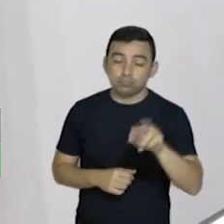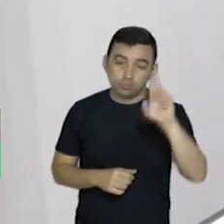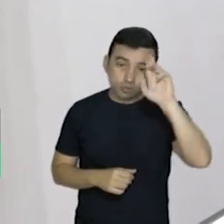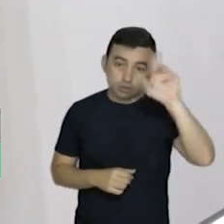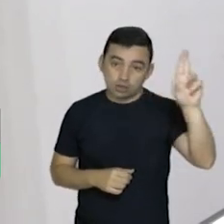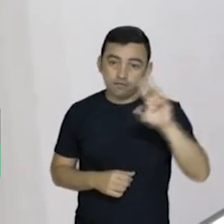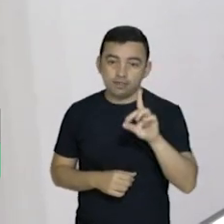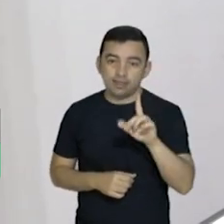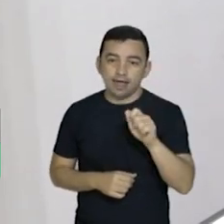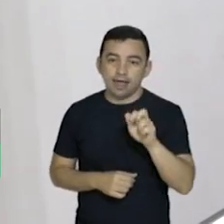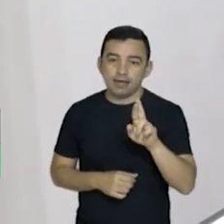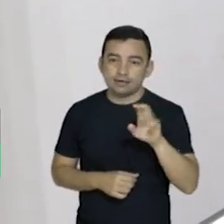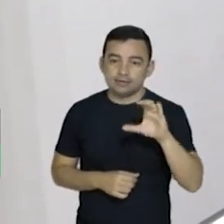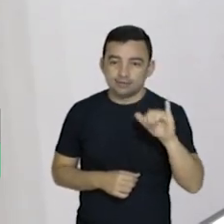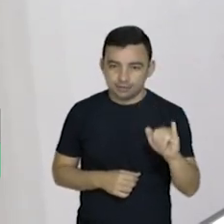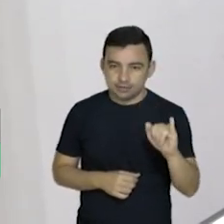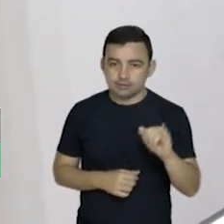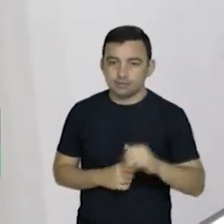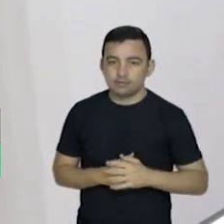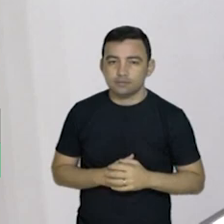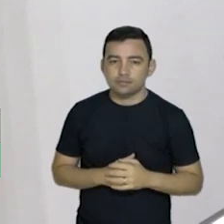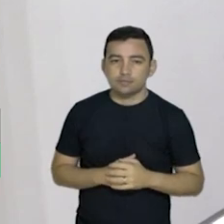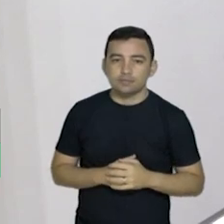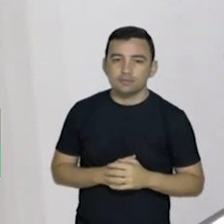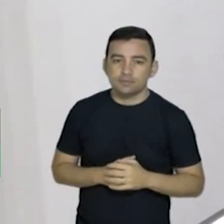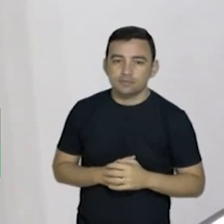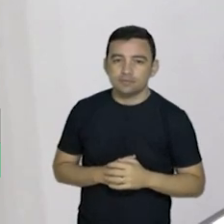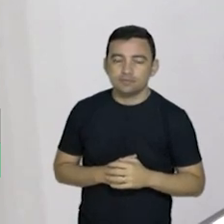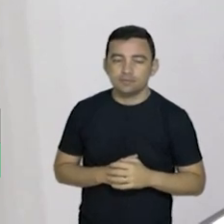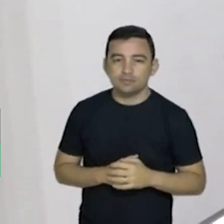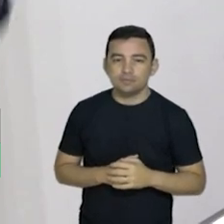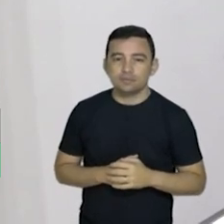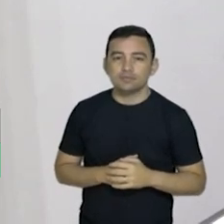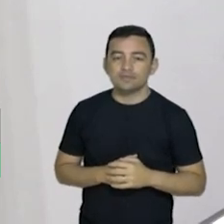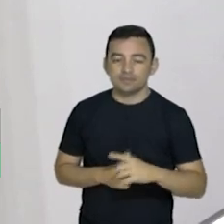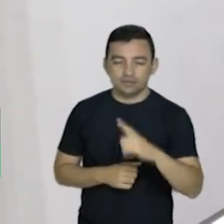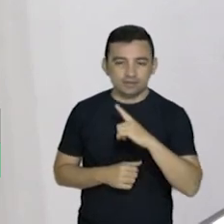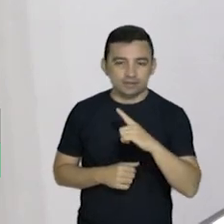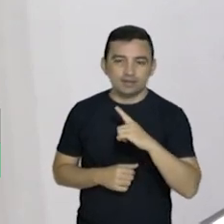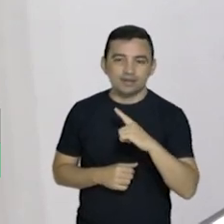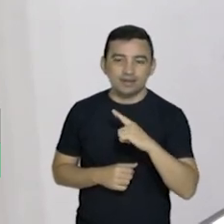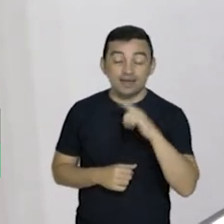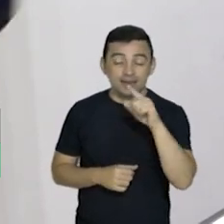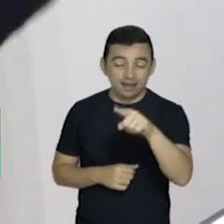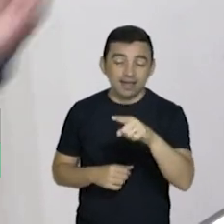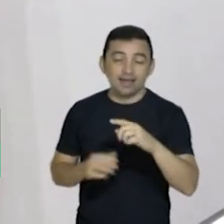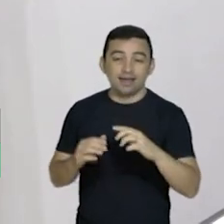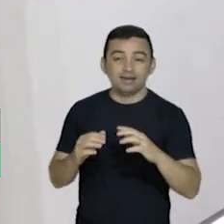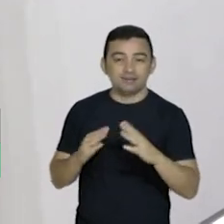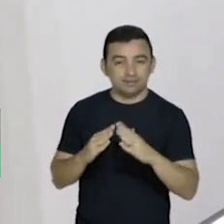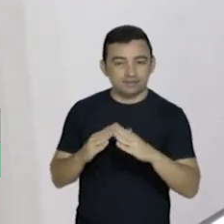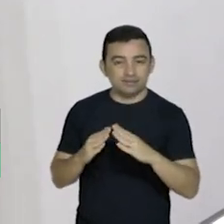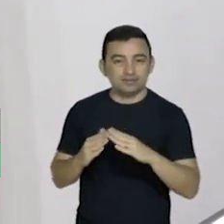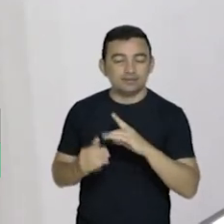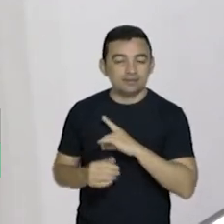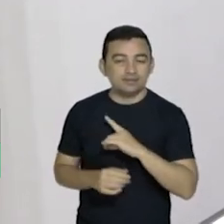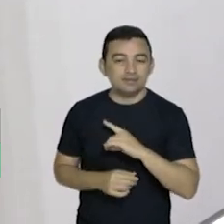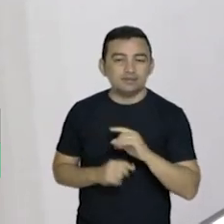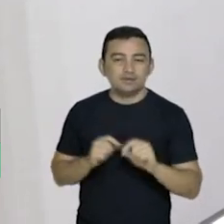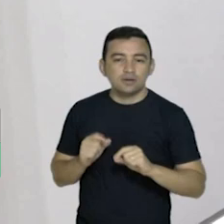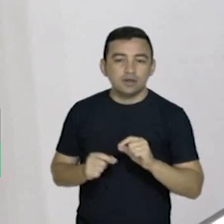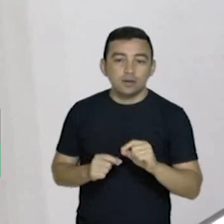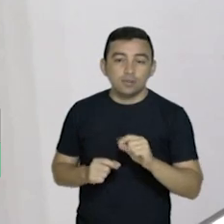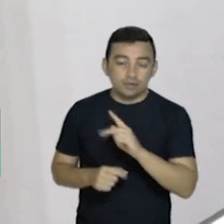Os Nadal tão lá na delegacia também estamos aí o nosso ilustre apresenta casa